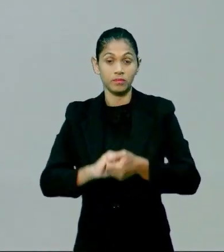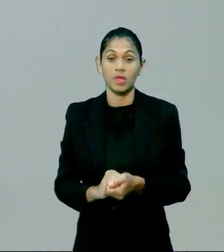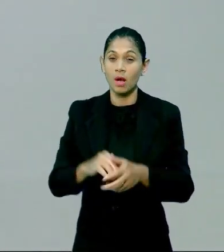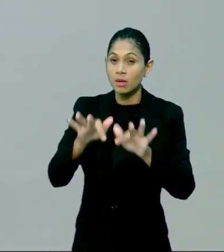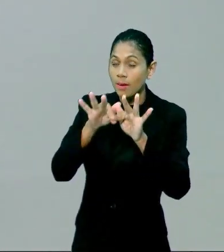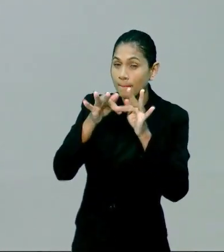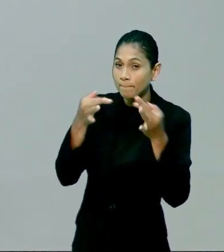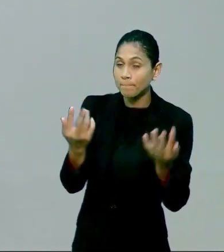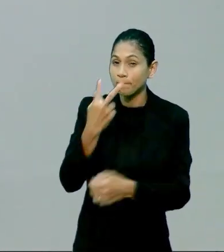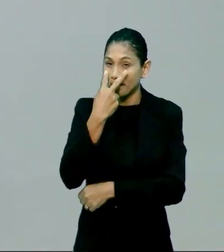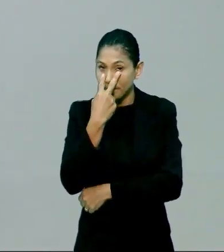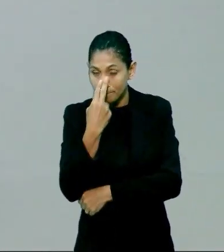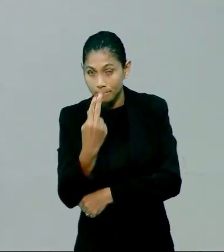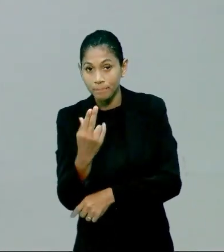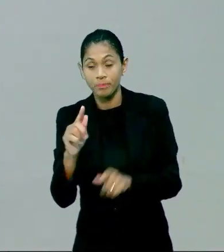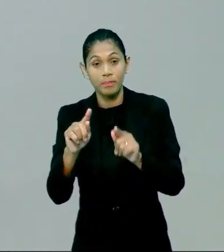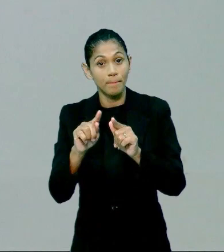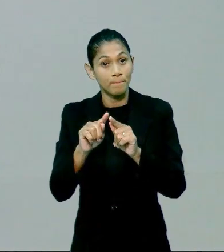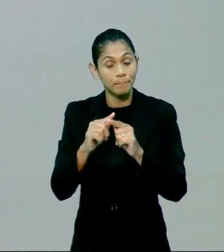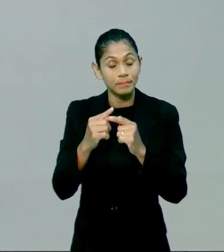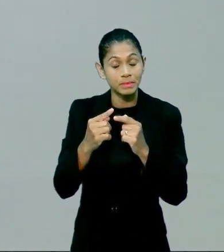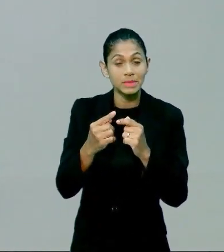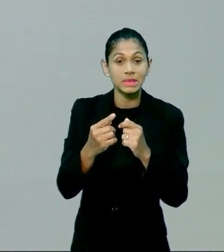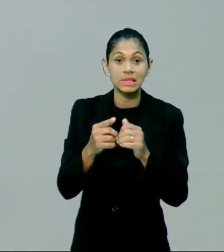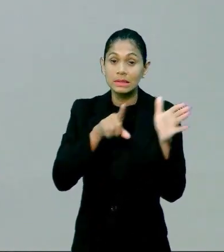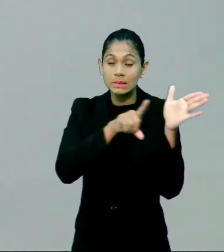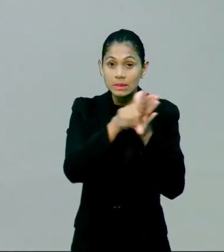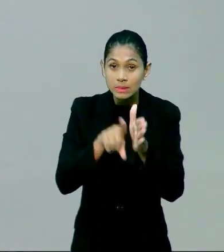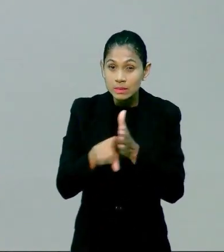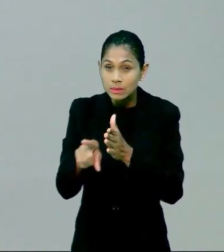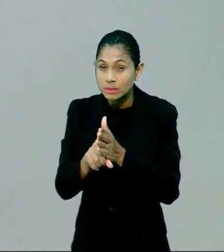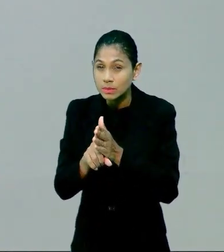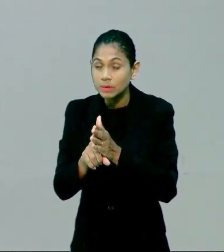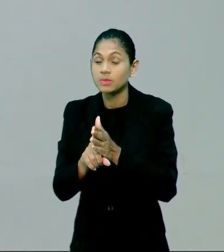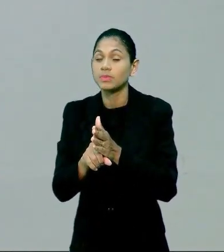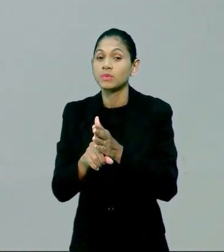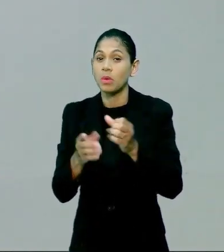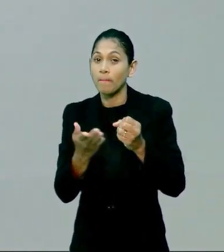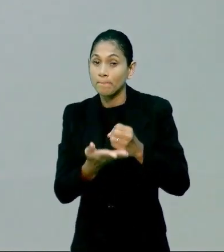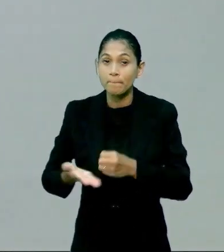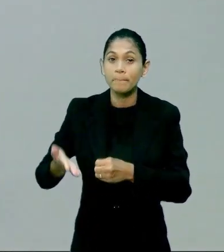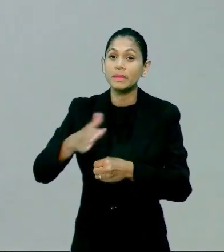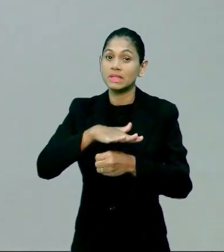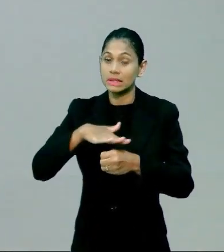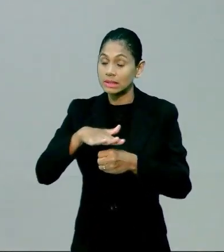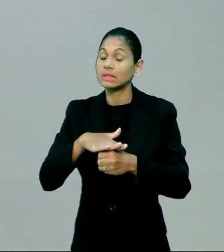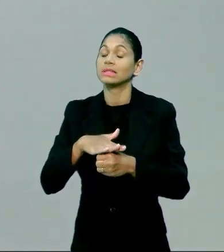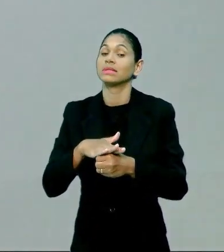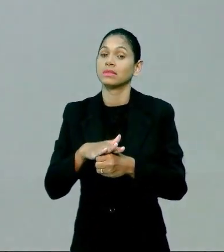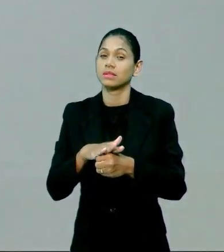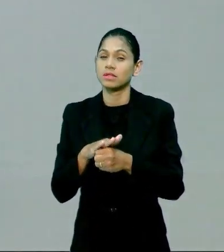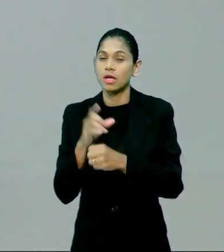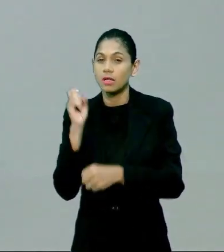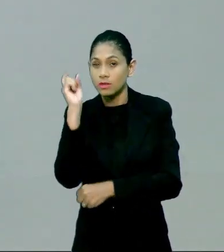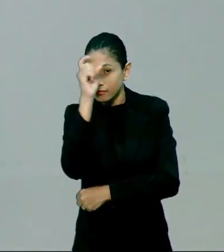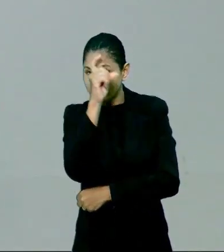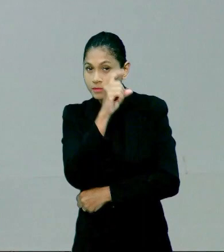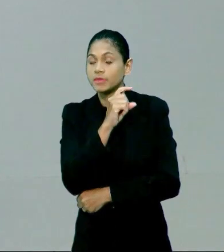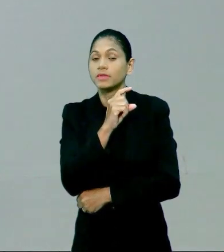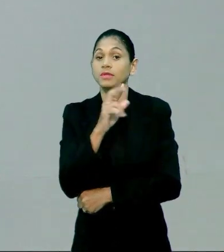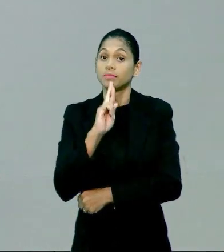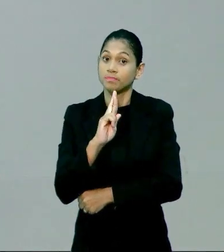envolvido em algumas questões de um nível mais avançado, fica um pouquinho complicado de resolver. E nós veremos hoje